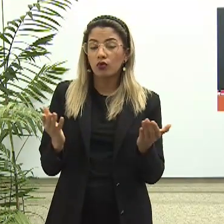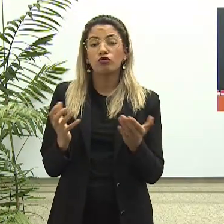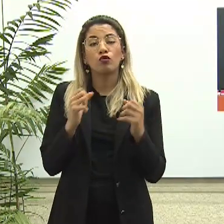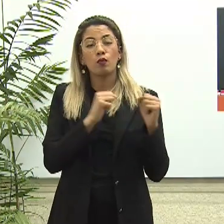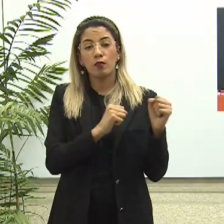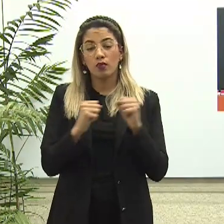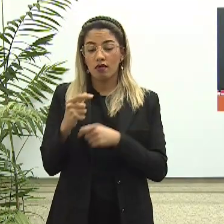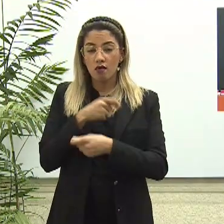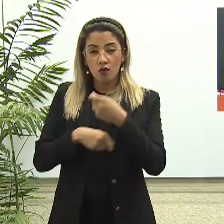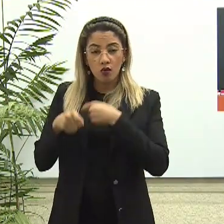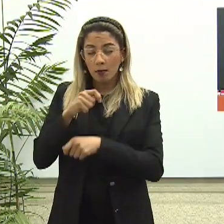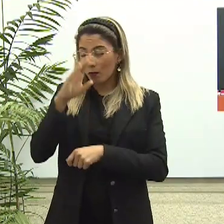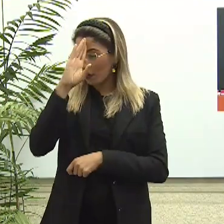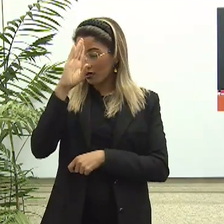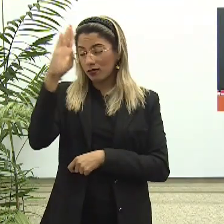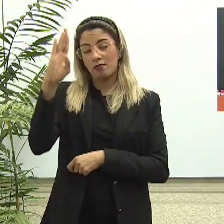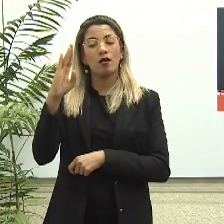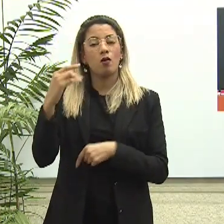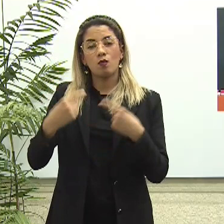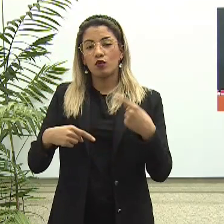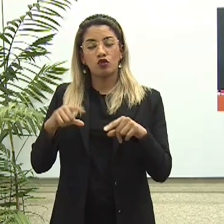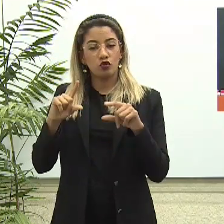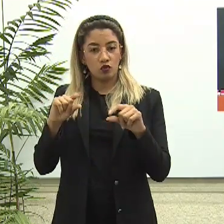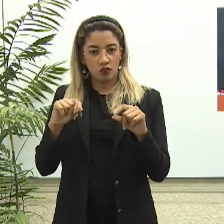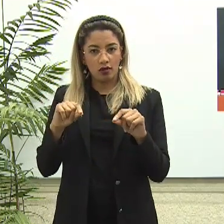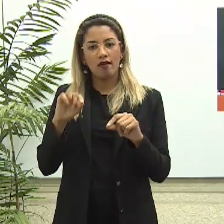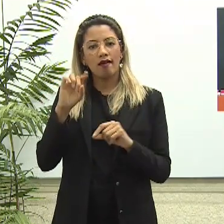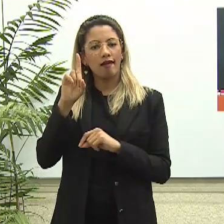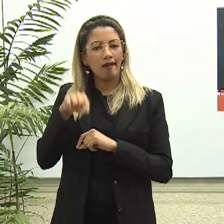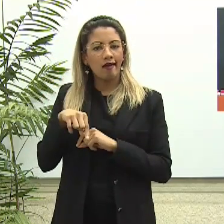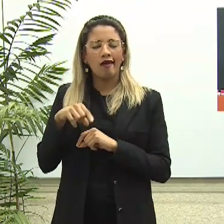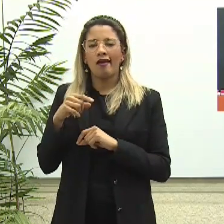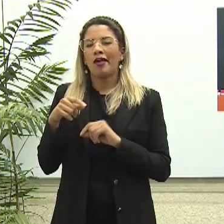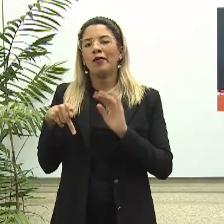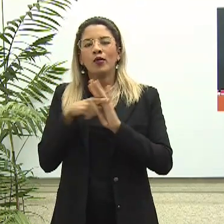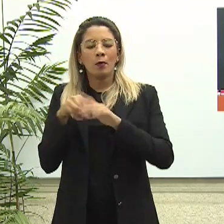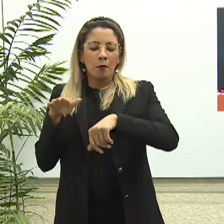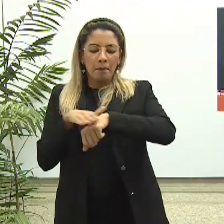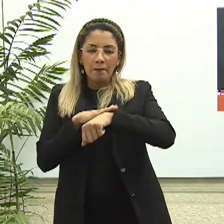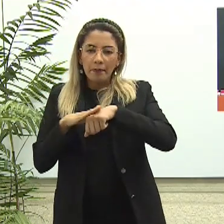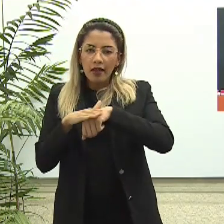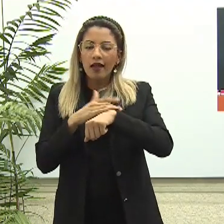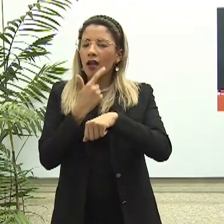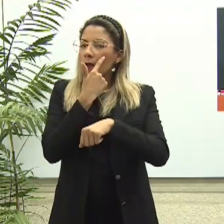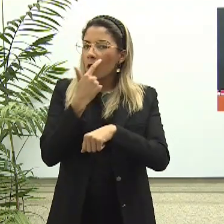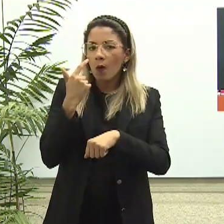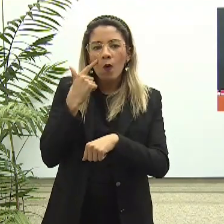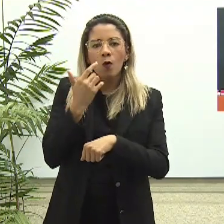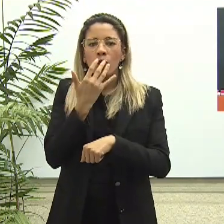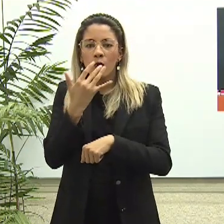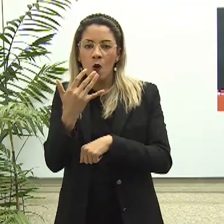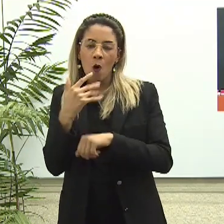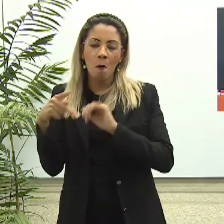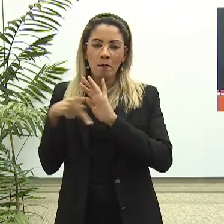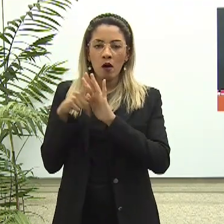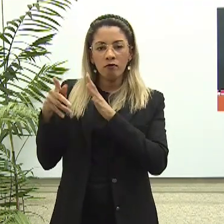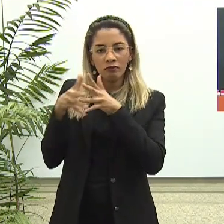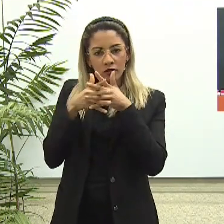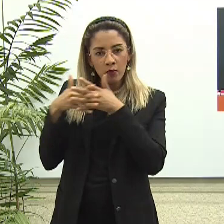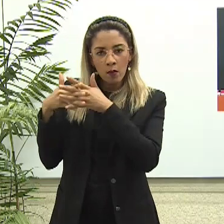poder econômico e político não vem da Beleza dos olhos ou da cor da pele dos norte-americanos ou